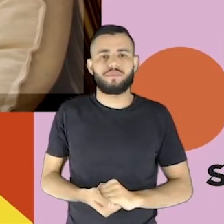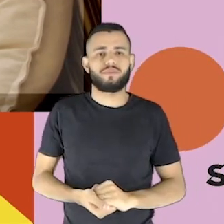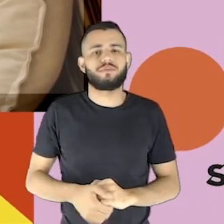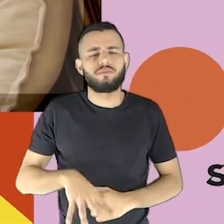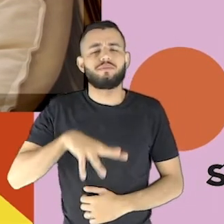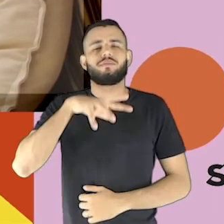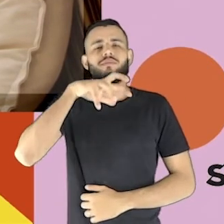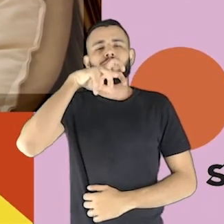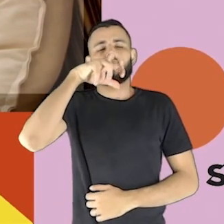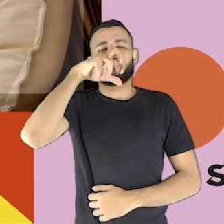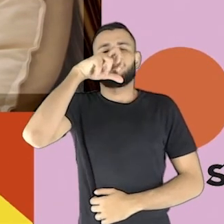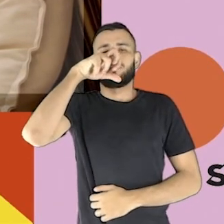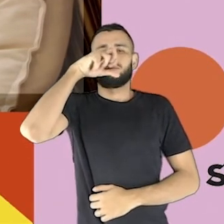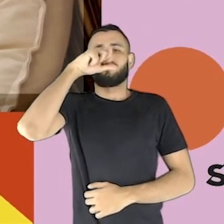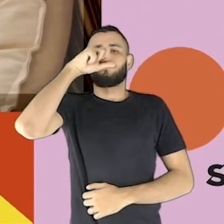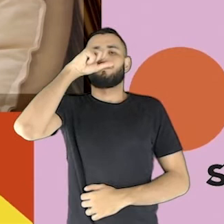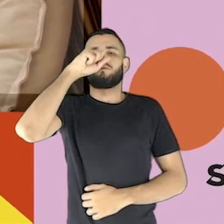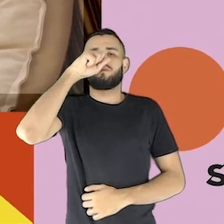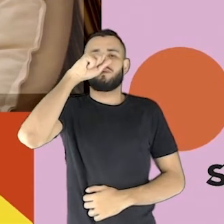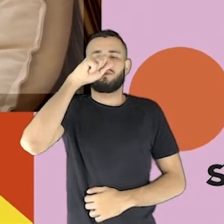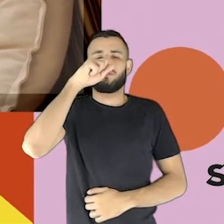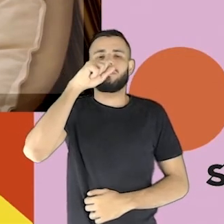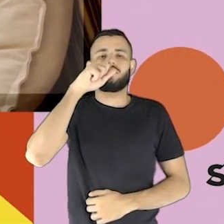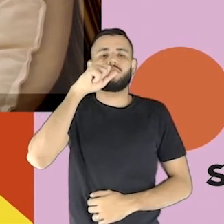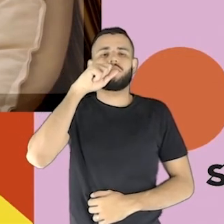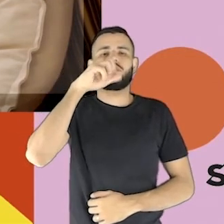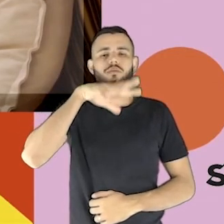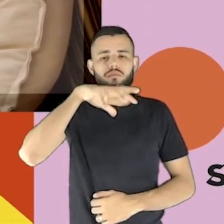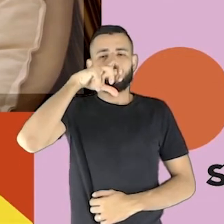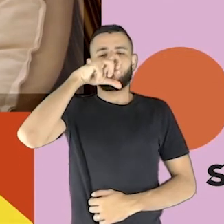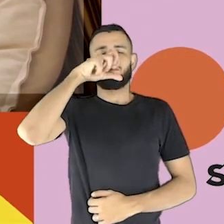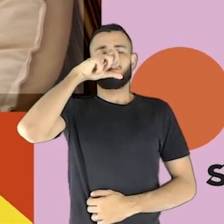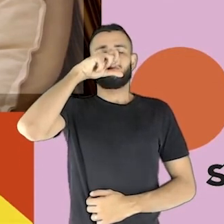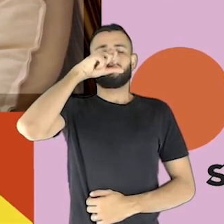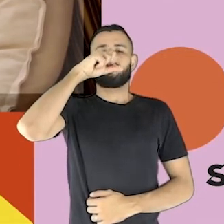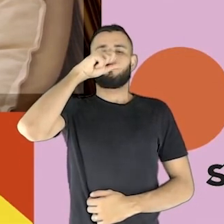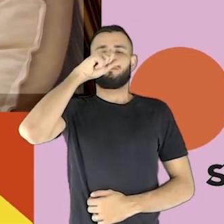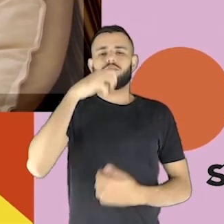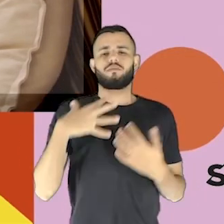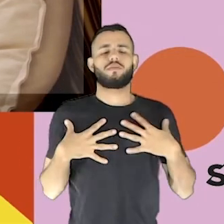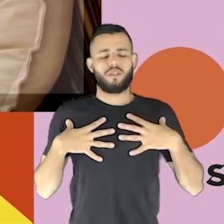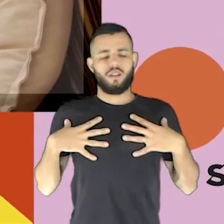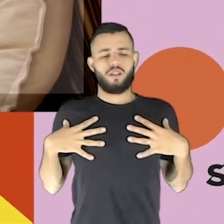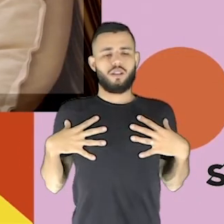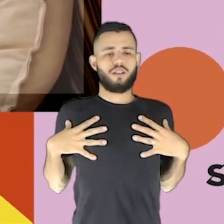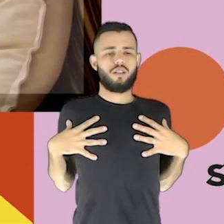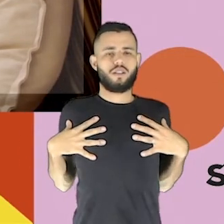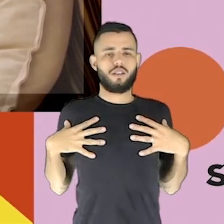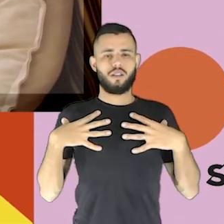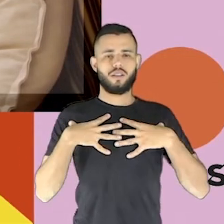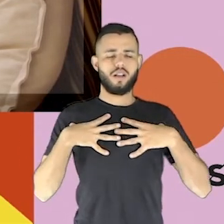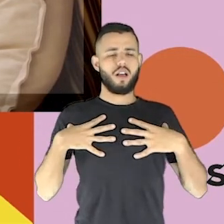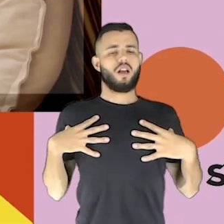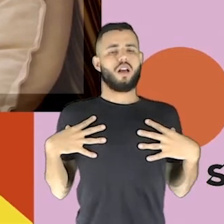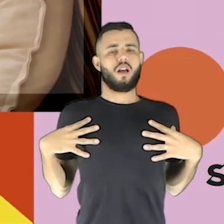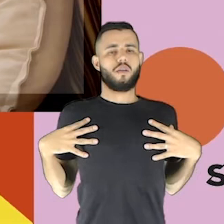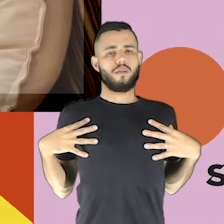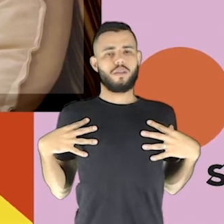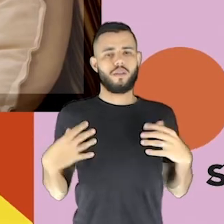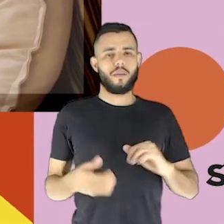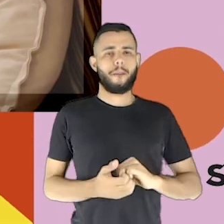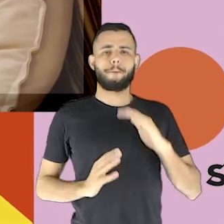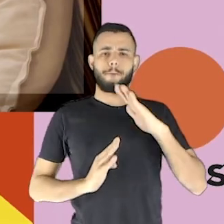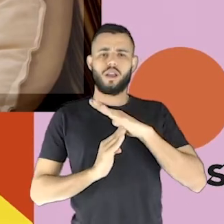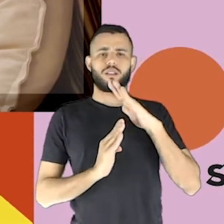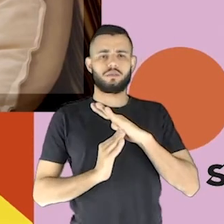Inspira, abre. Olha lá para frente, cresce mais, mais. Abre o peito, suba o pé o máximo que pode. Lembra